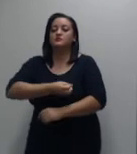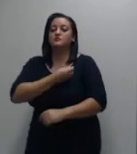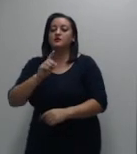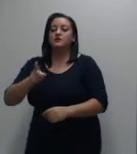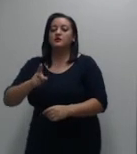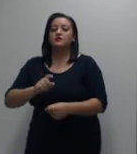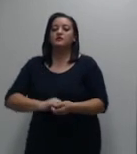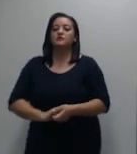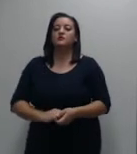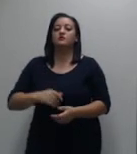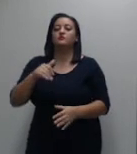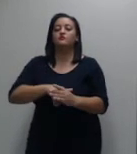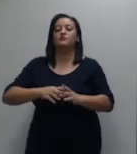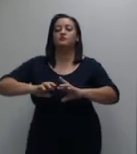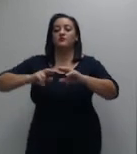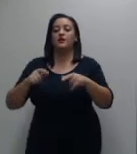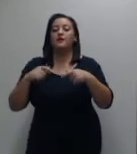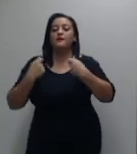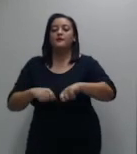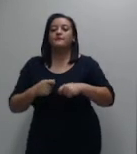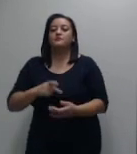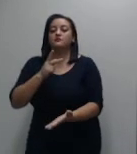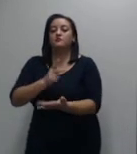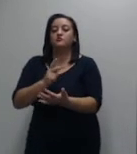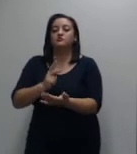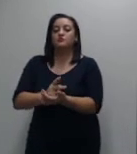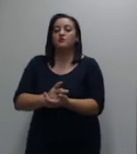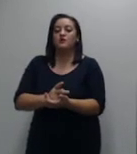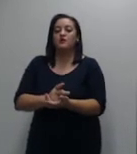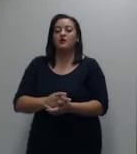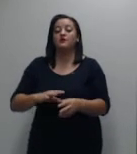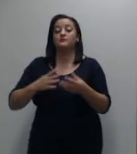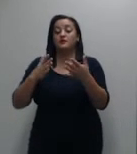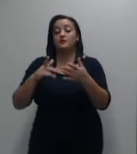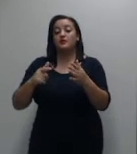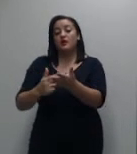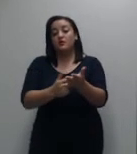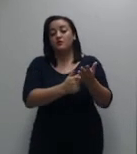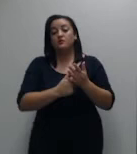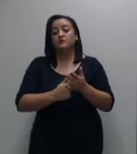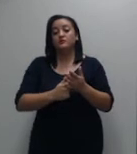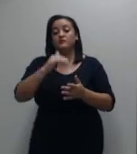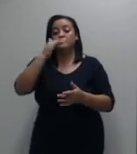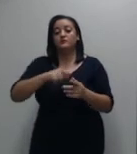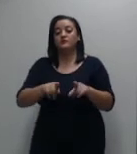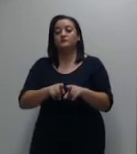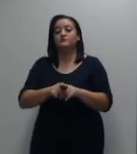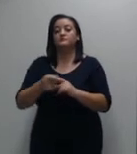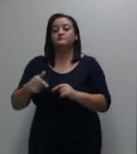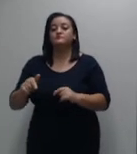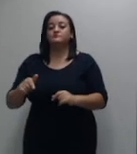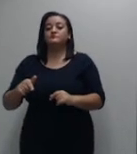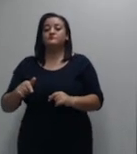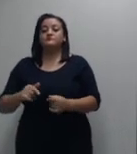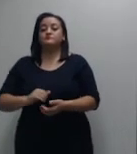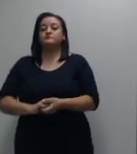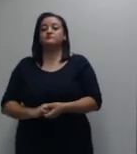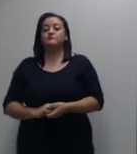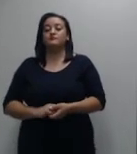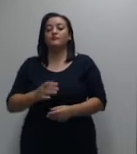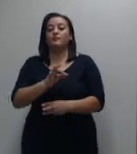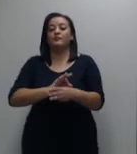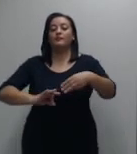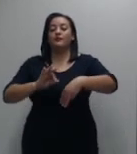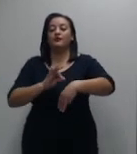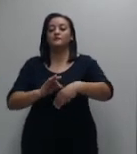da divergência deve ser mantido o venerando acórdão embargado de Lavra da ilustre Ministro Oi